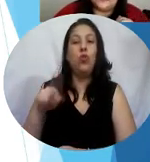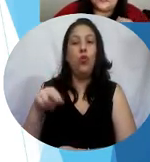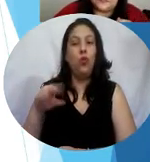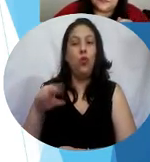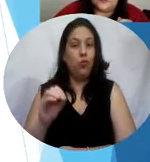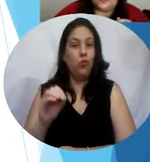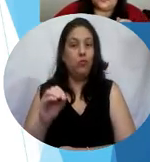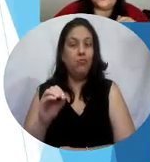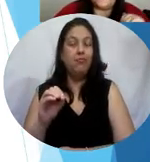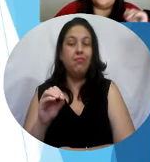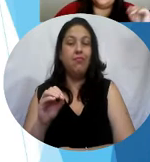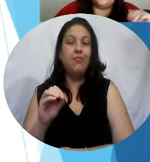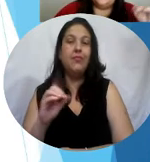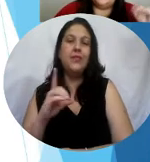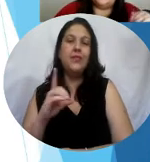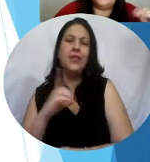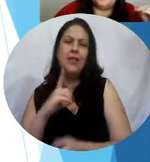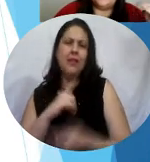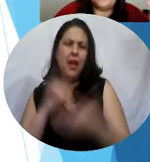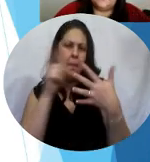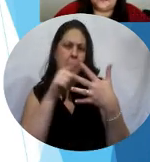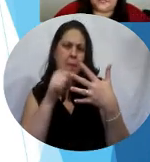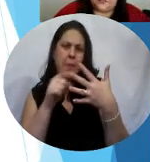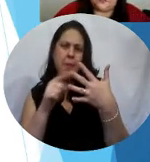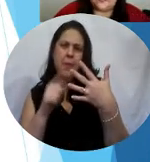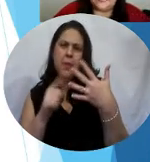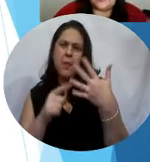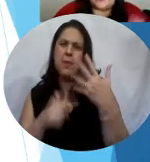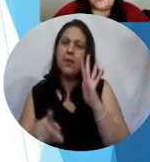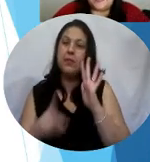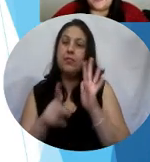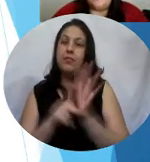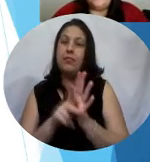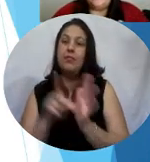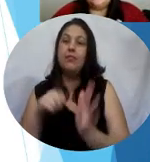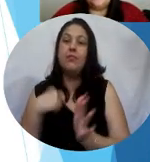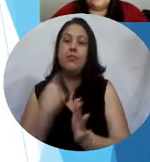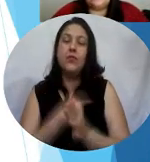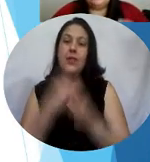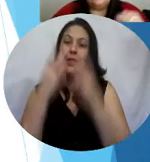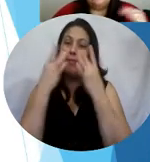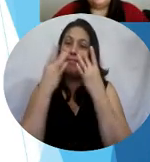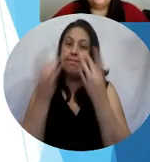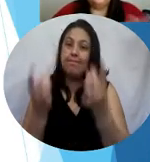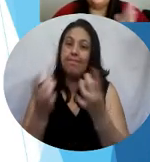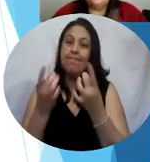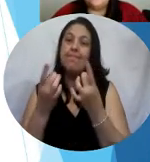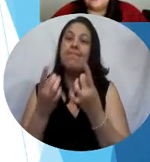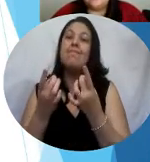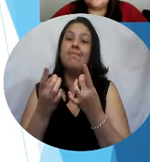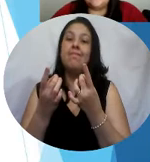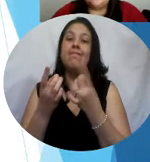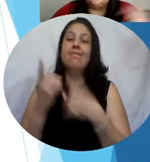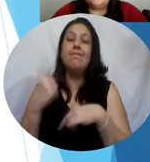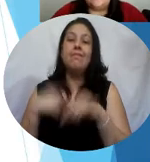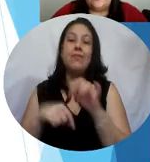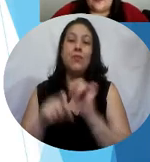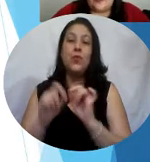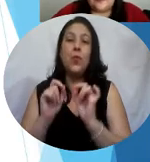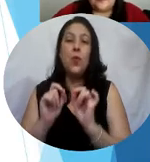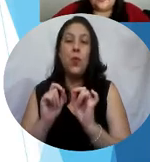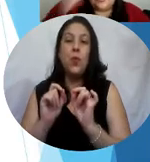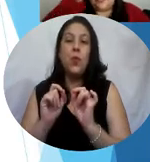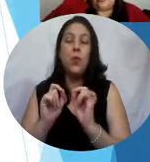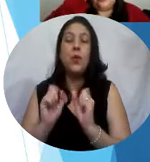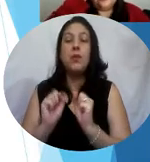pontos específicos para que nós estejamos atentos às condições e aos sinais que levam